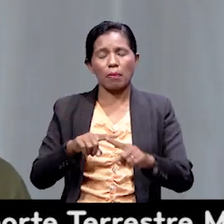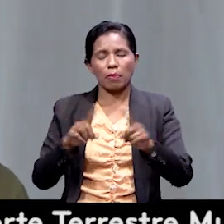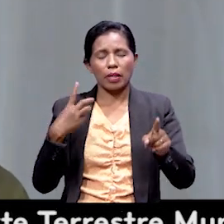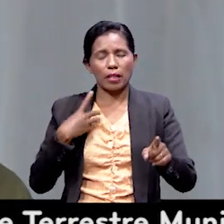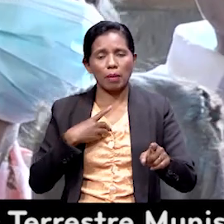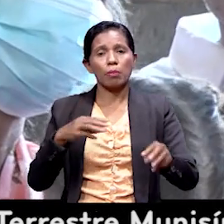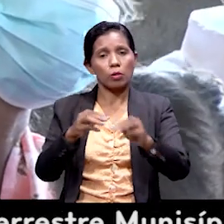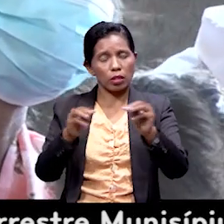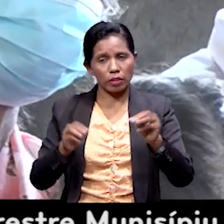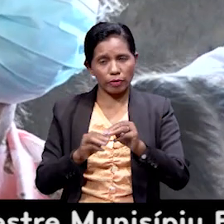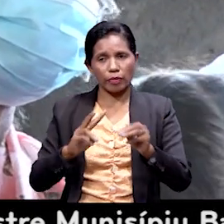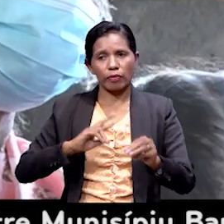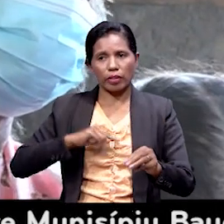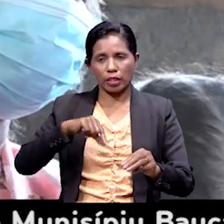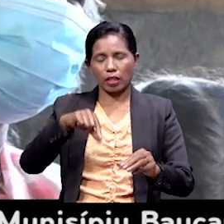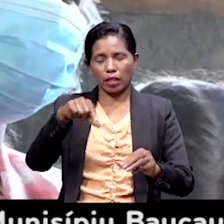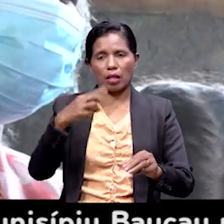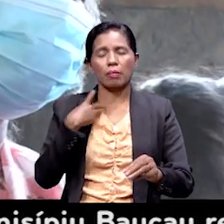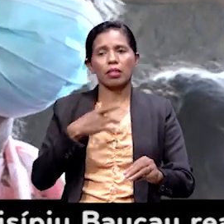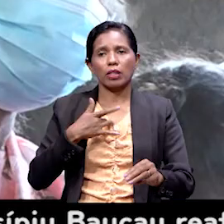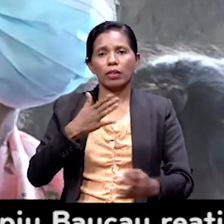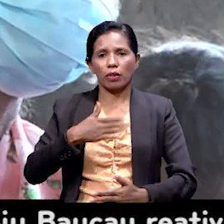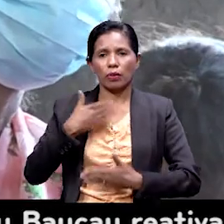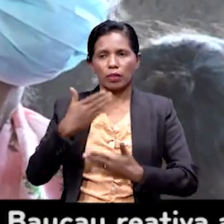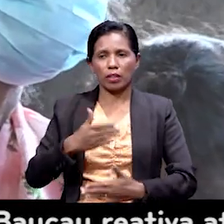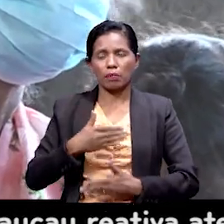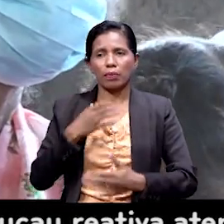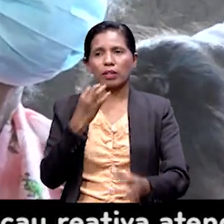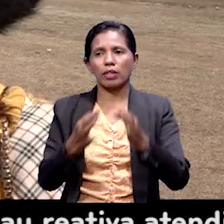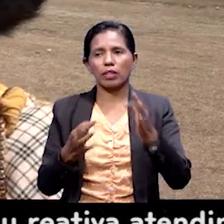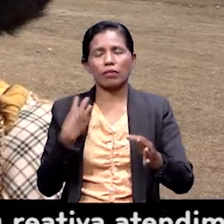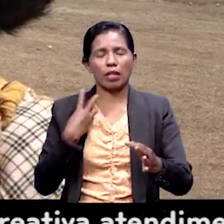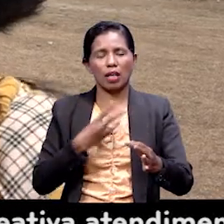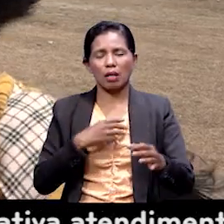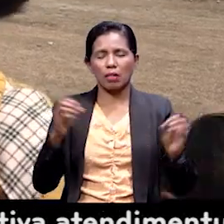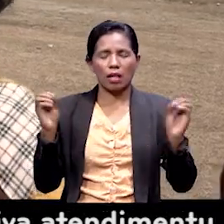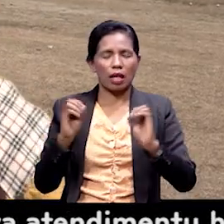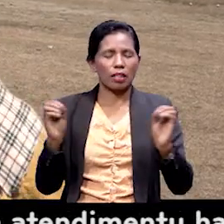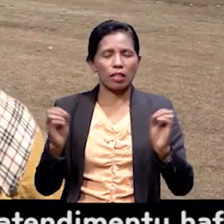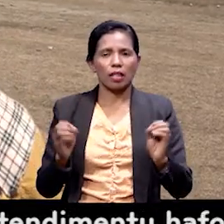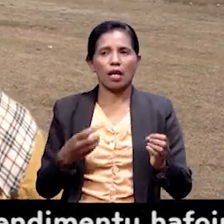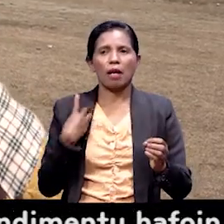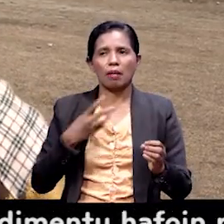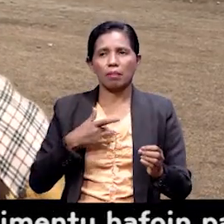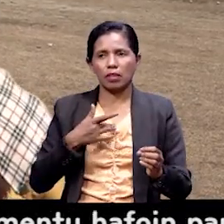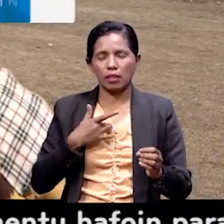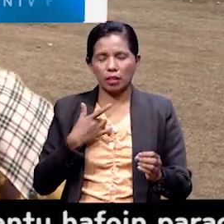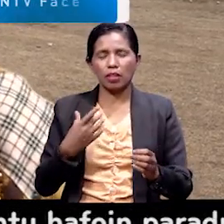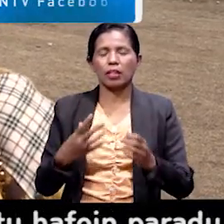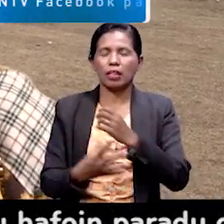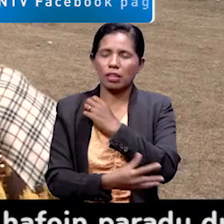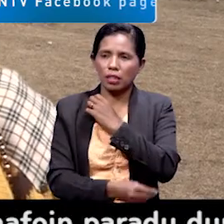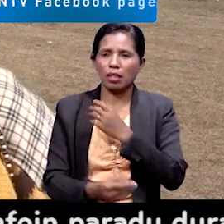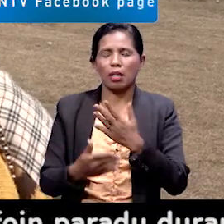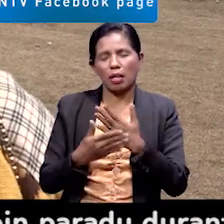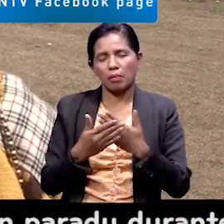toma ne maka ami ne maske ami lahe botida maske ami simples maybe ami ne istrara